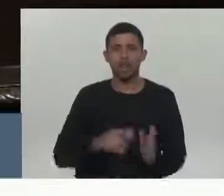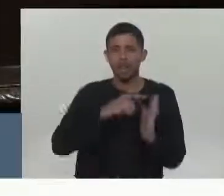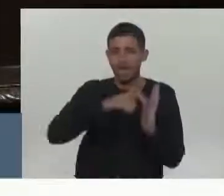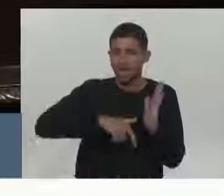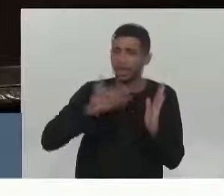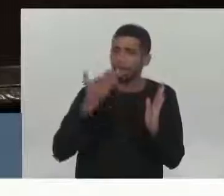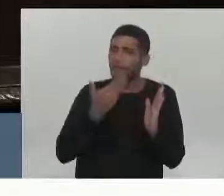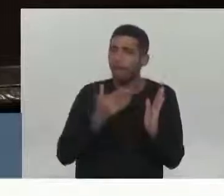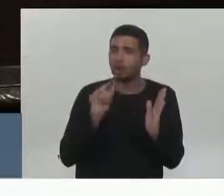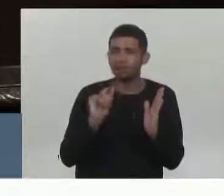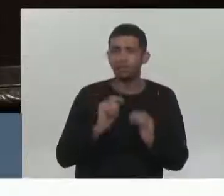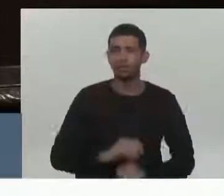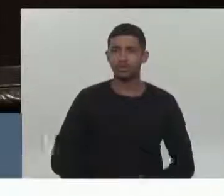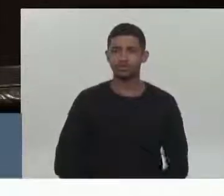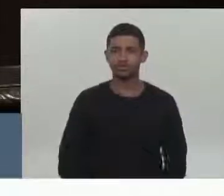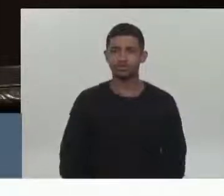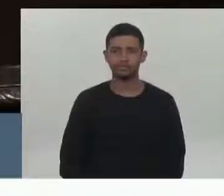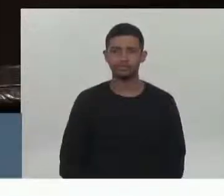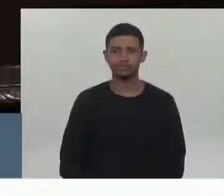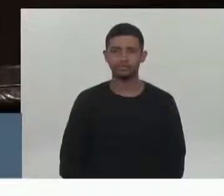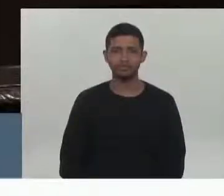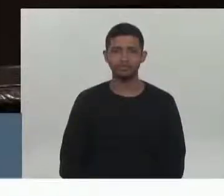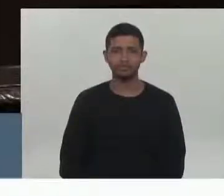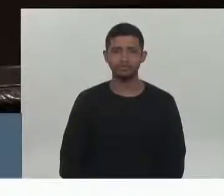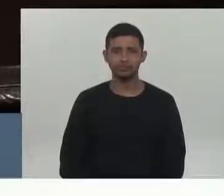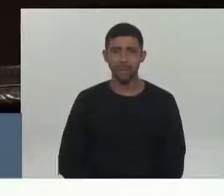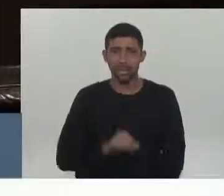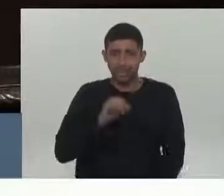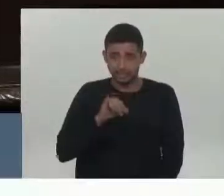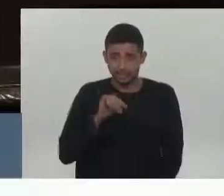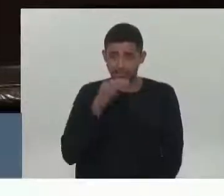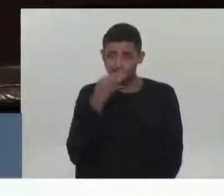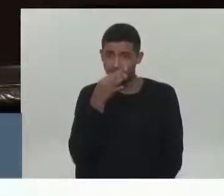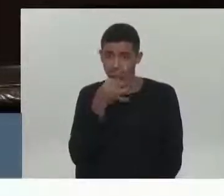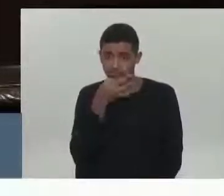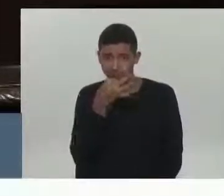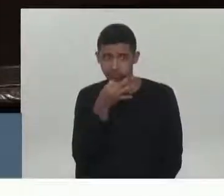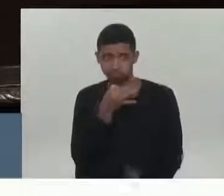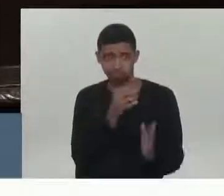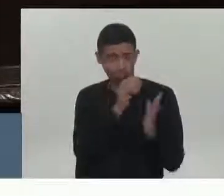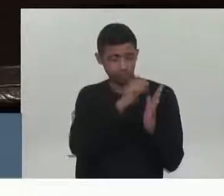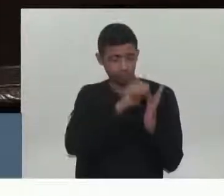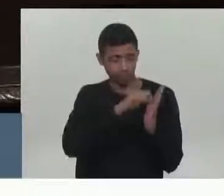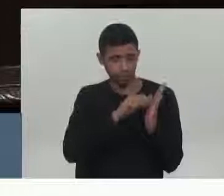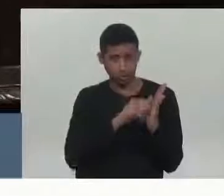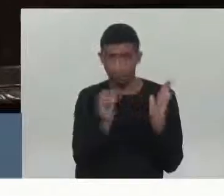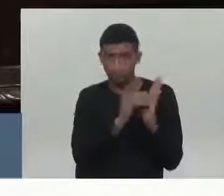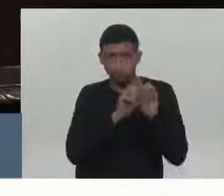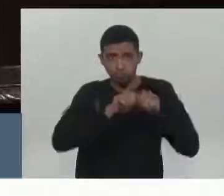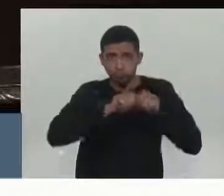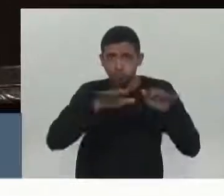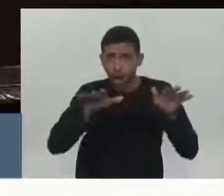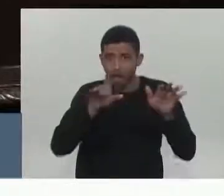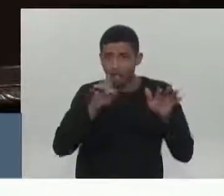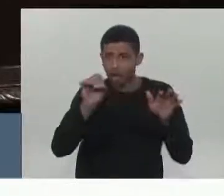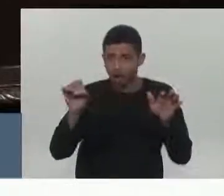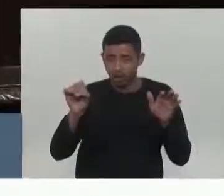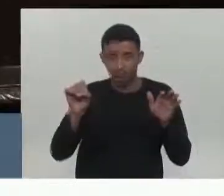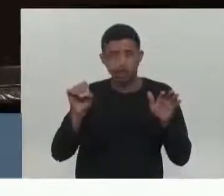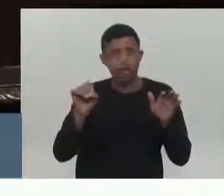mostrando que quando o parecer não é publicado, ele